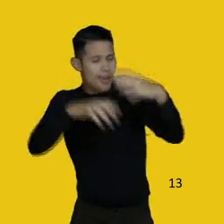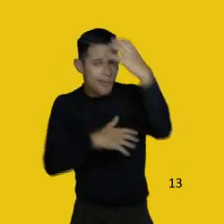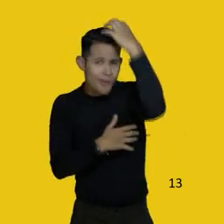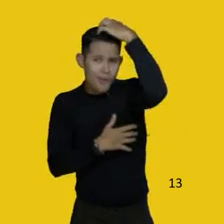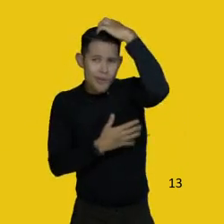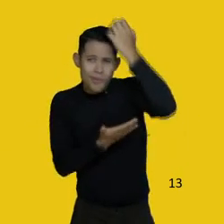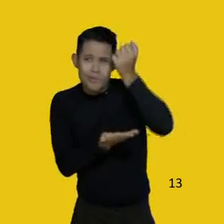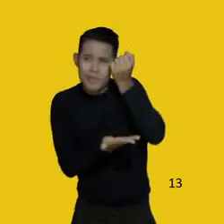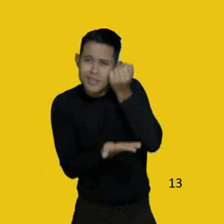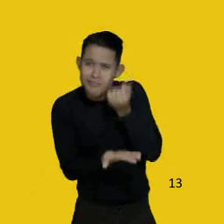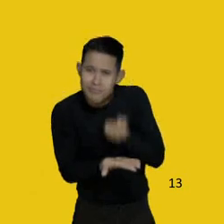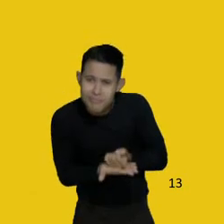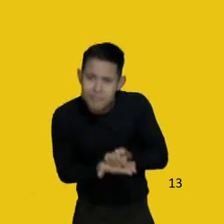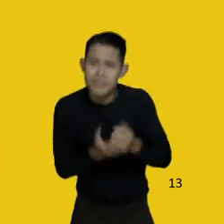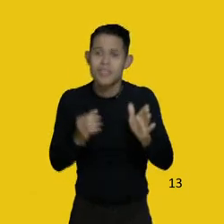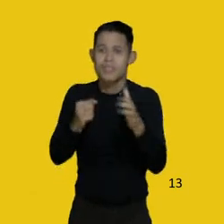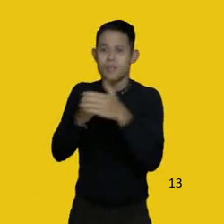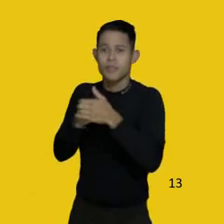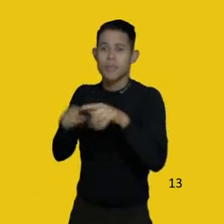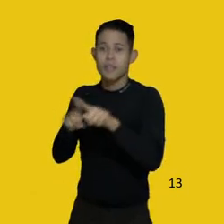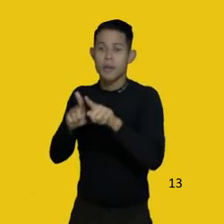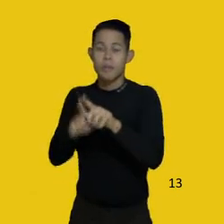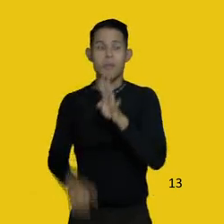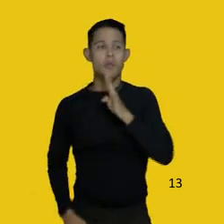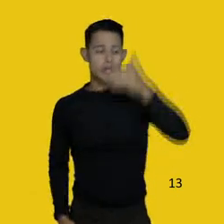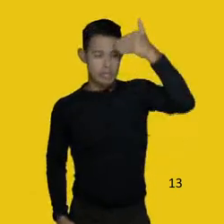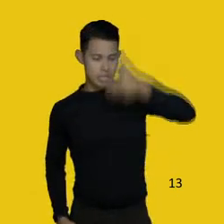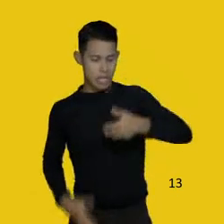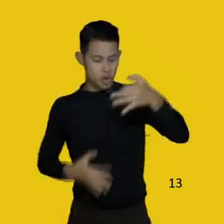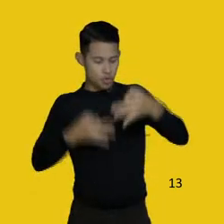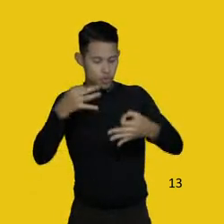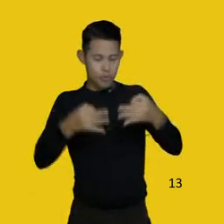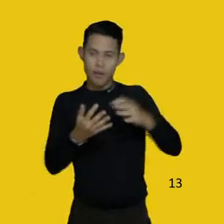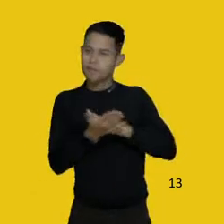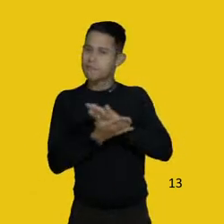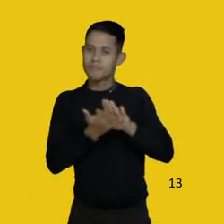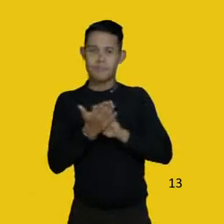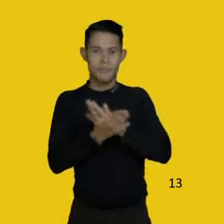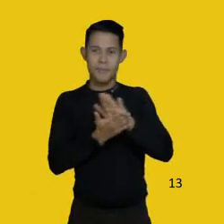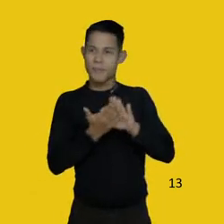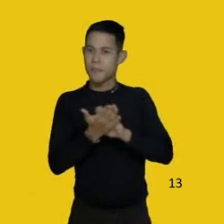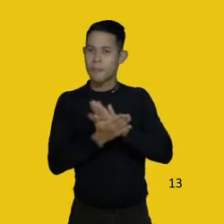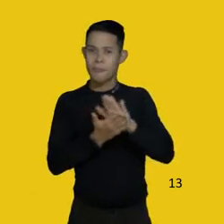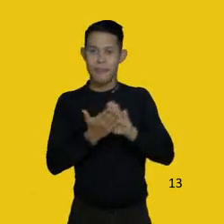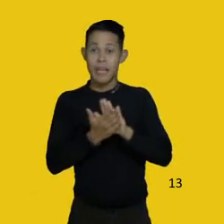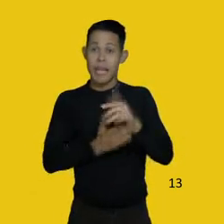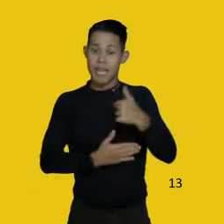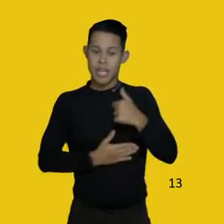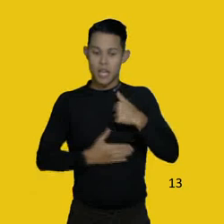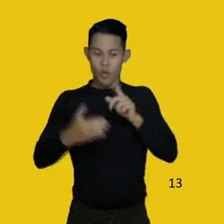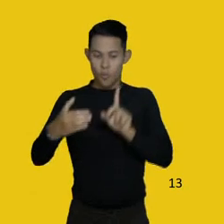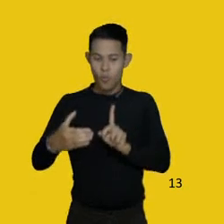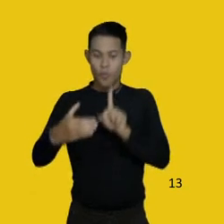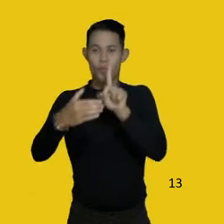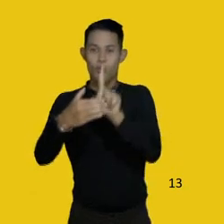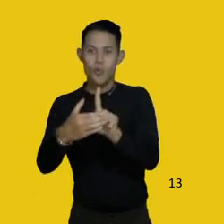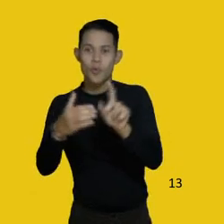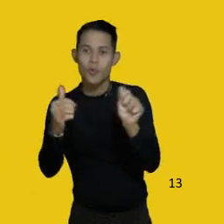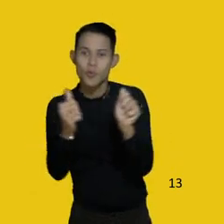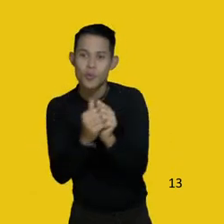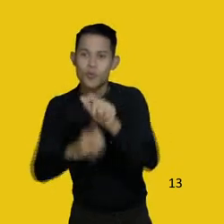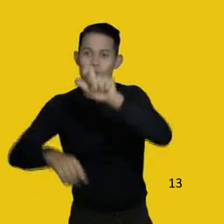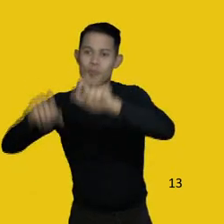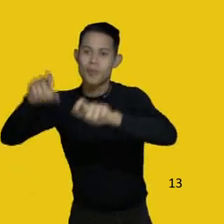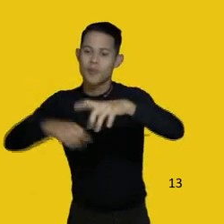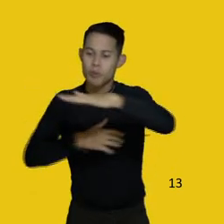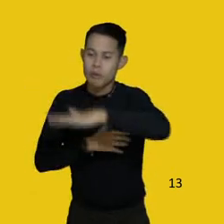escondia me conhecer sem me julgar e quando estiver no meio de pessoas muito mais instruídas que eu me falarem que